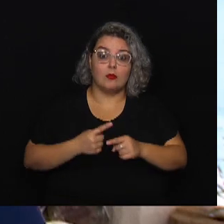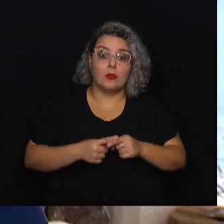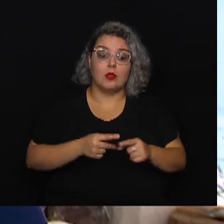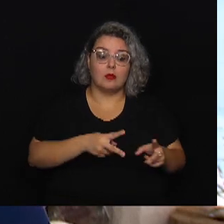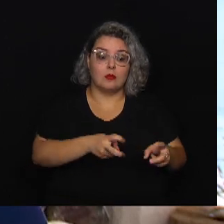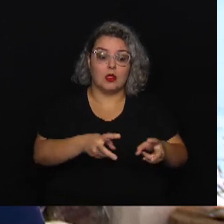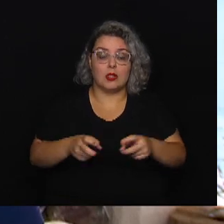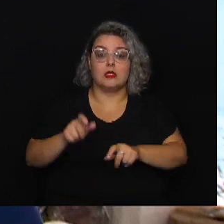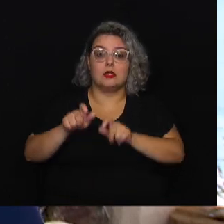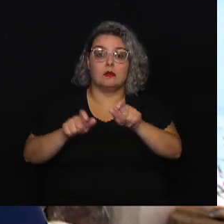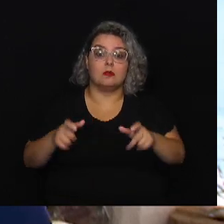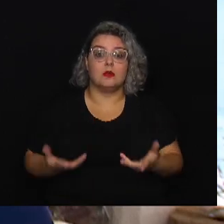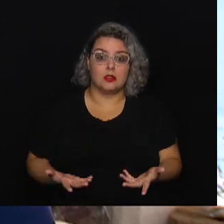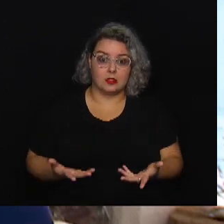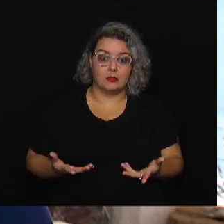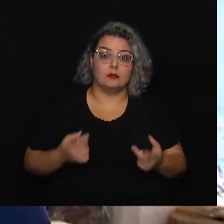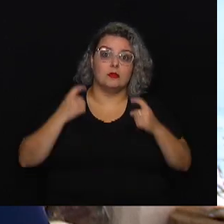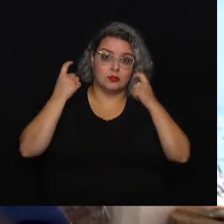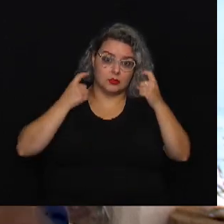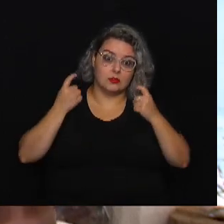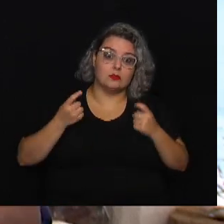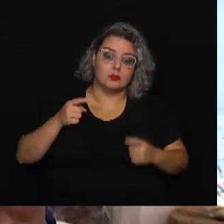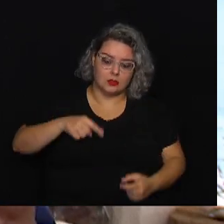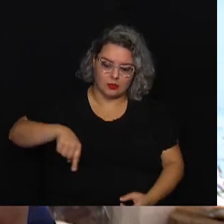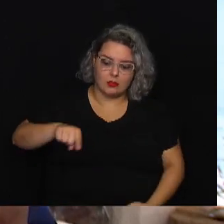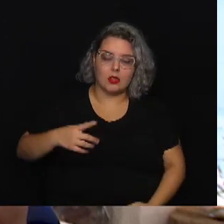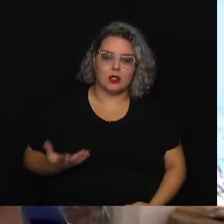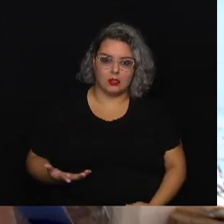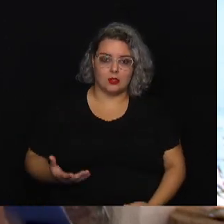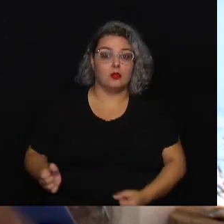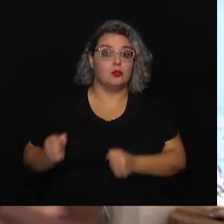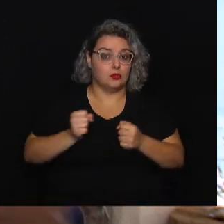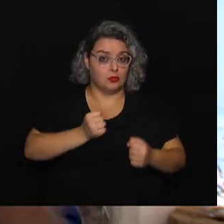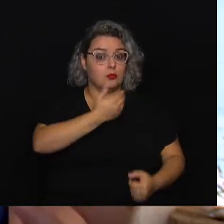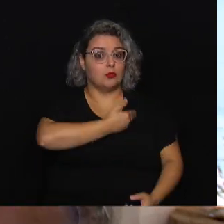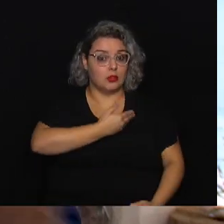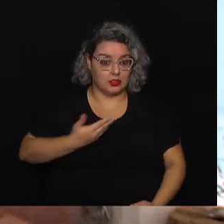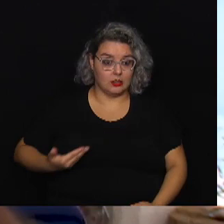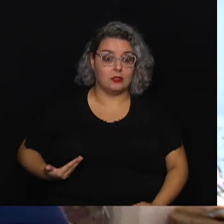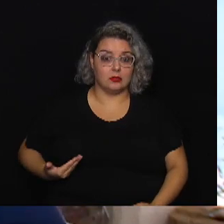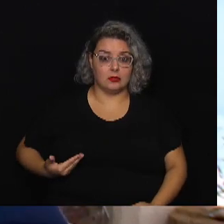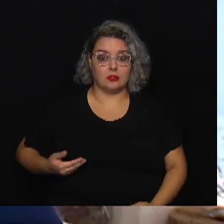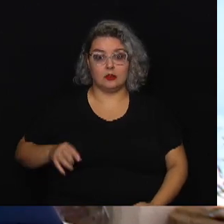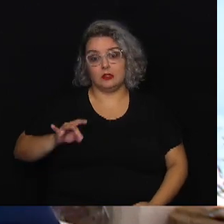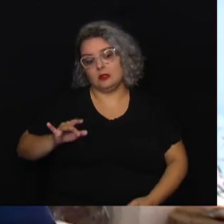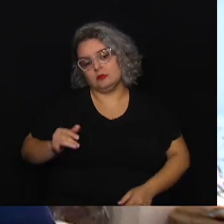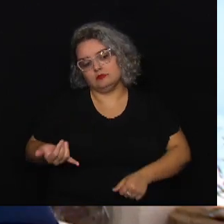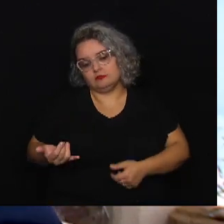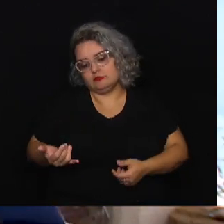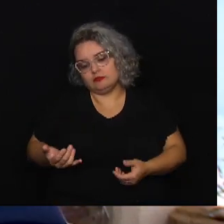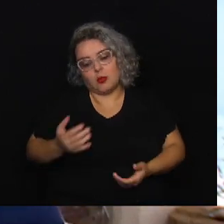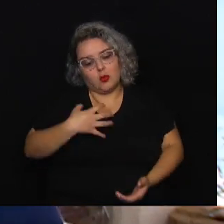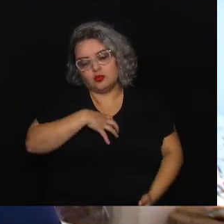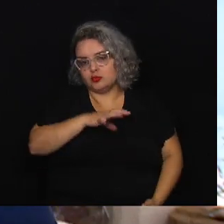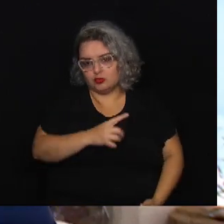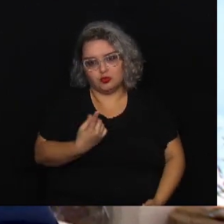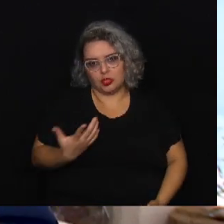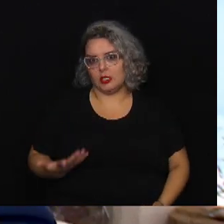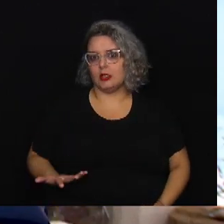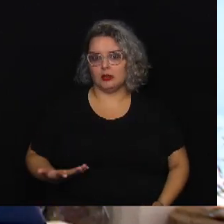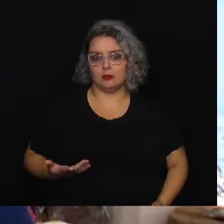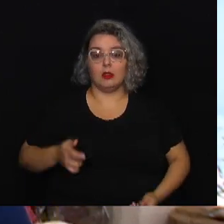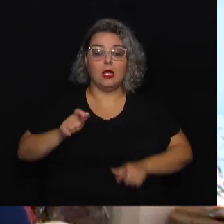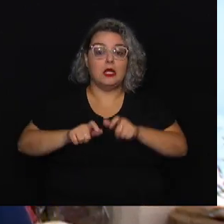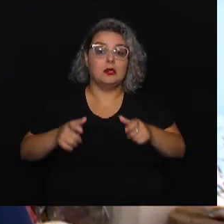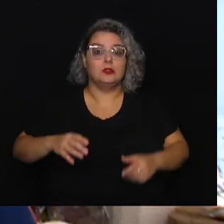tem gente se preocupando com elas. Além do poder público, que é só instrumento, um canal, mas as pessoas, né,